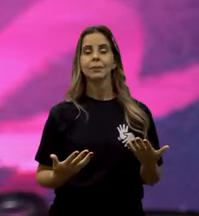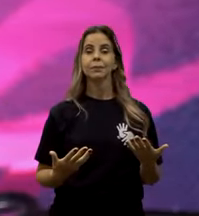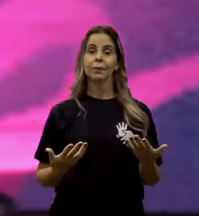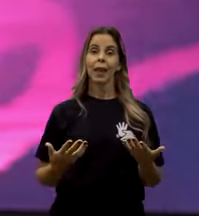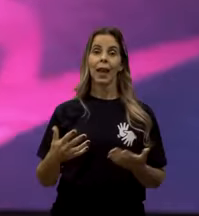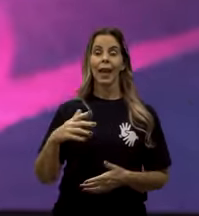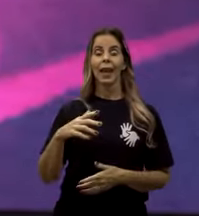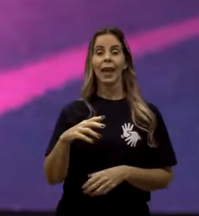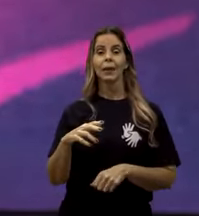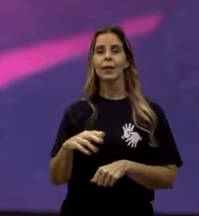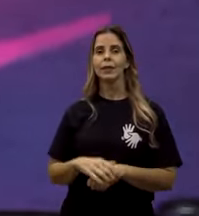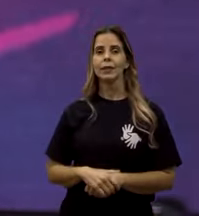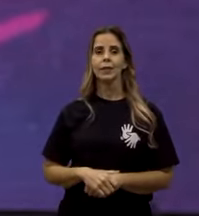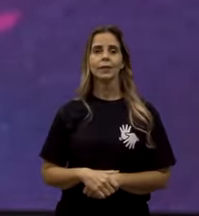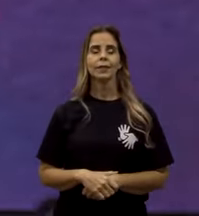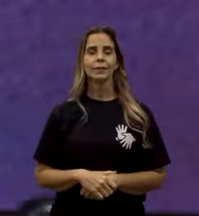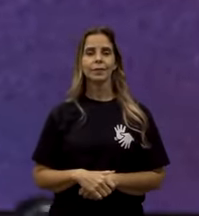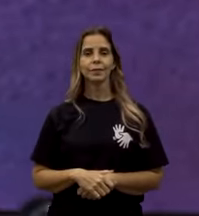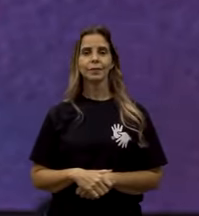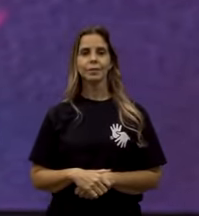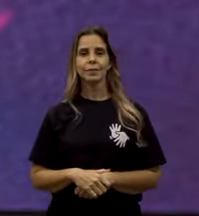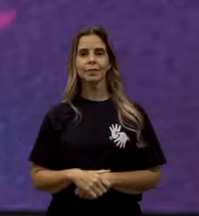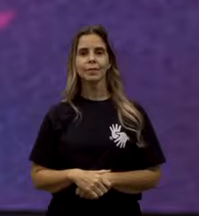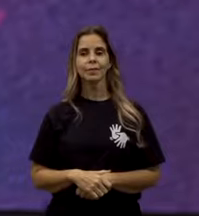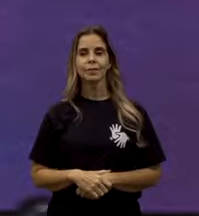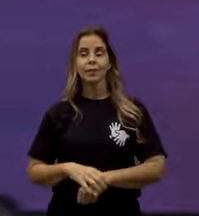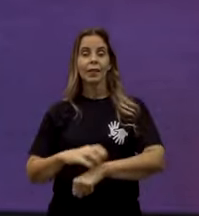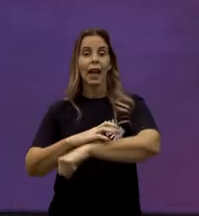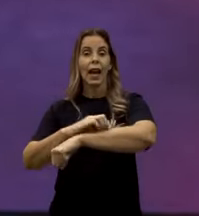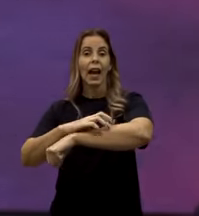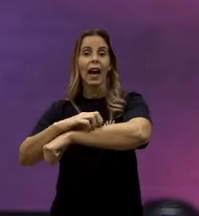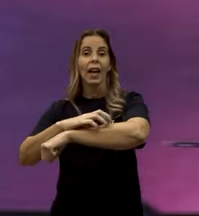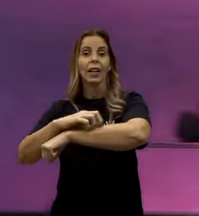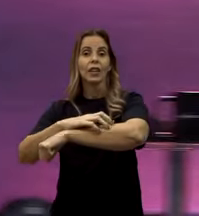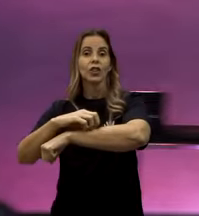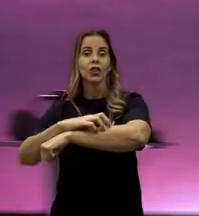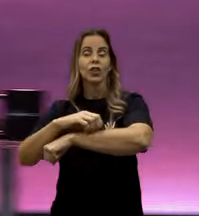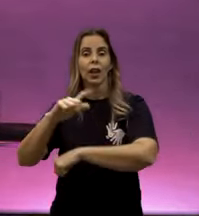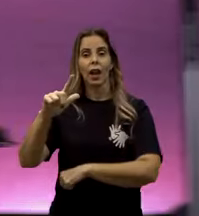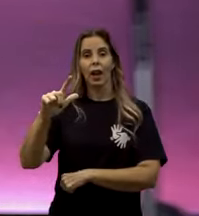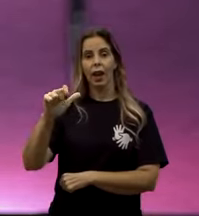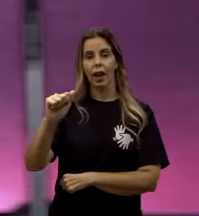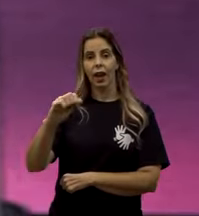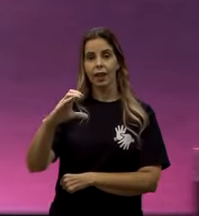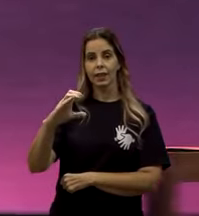intolerância a lactose O povo tá tão intolerante que até a lactose tá sofrendo